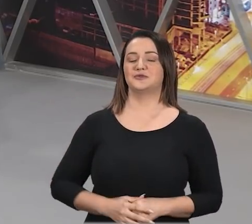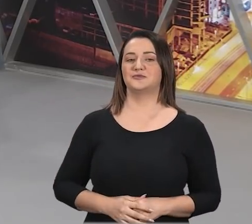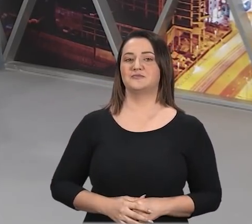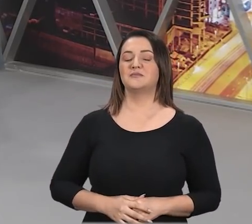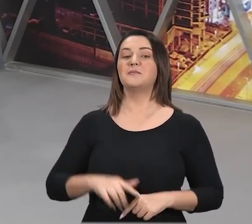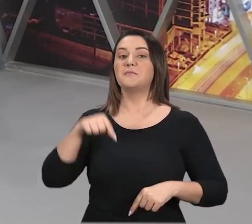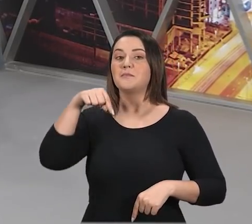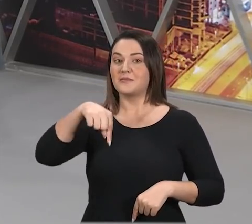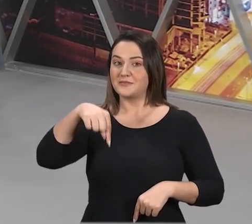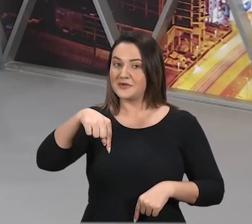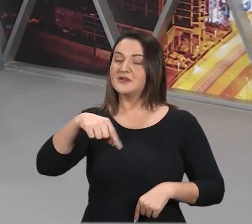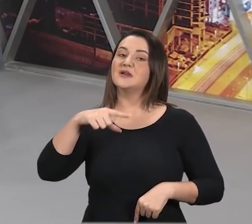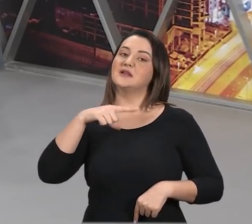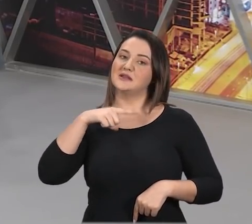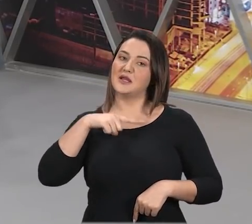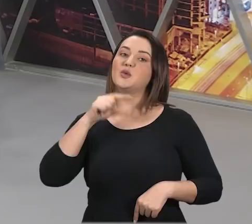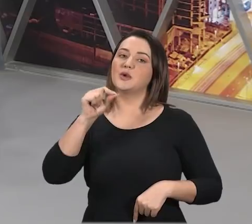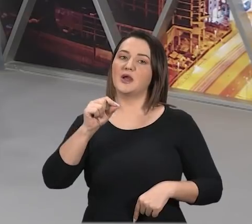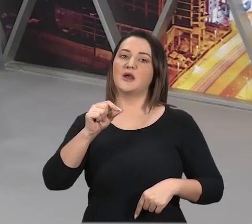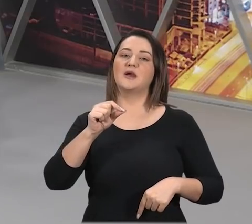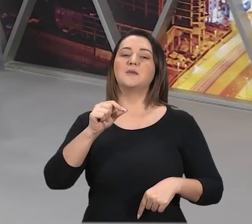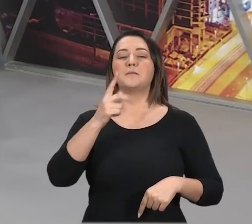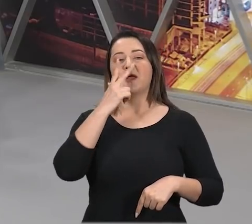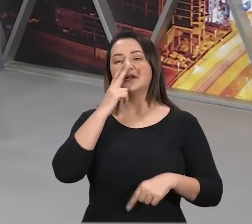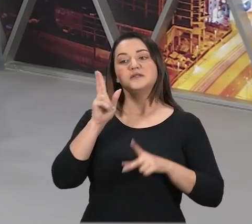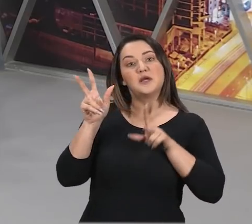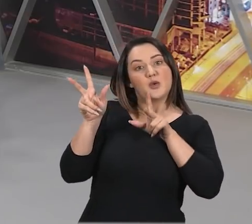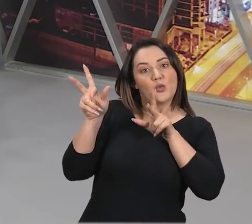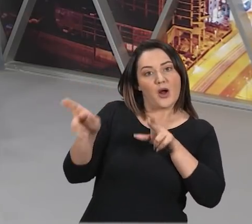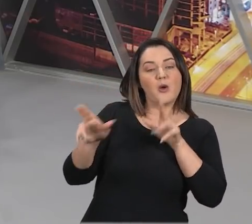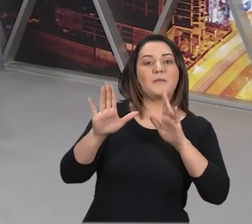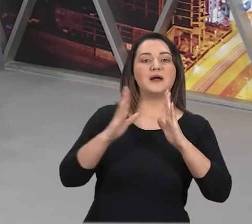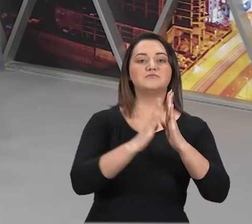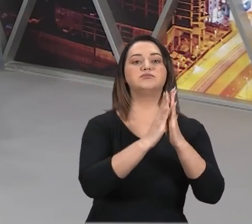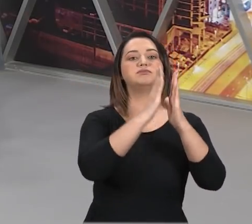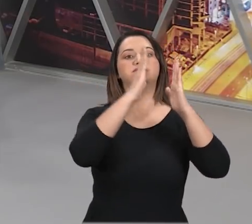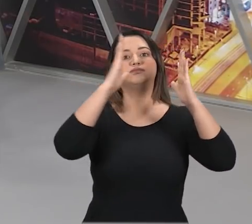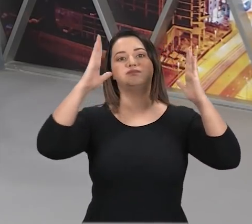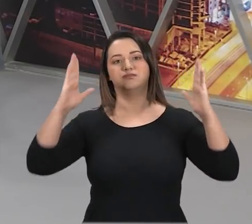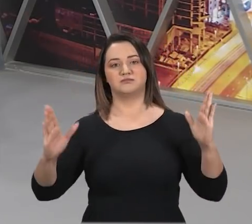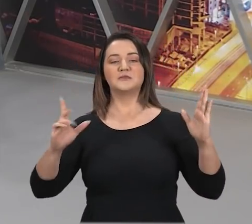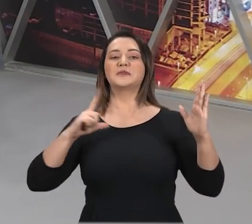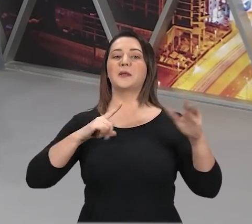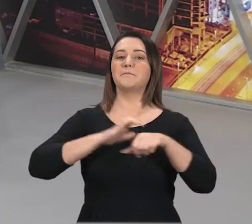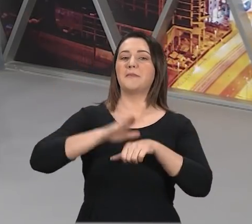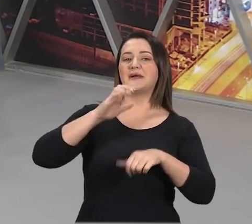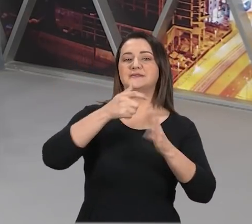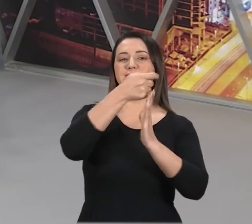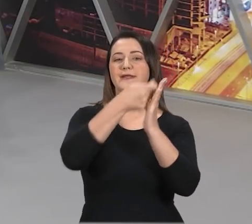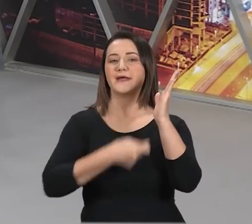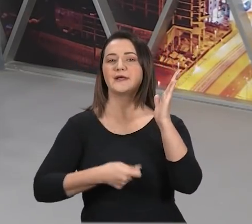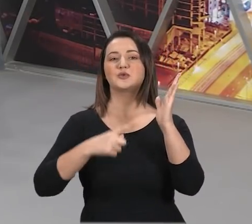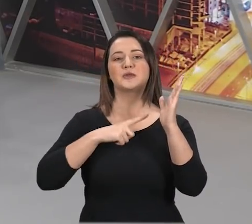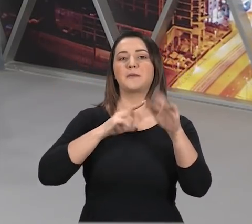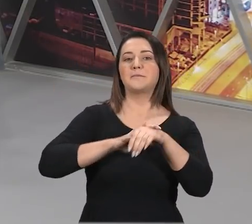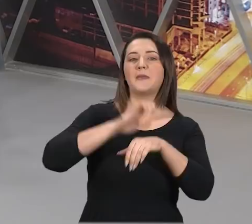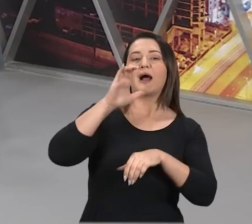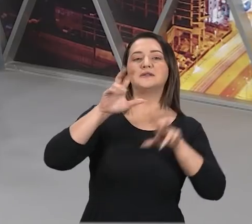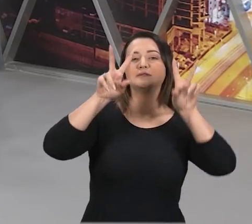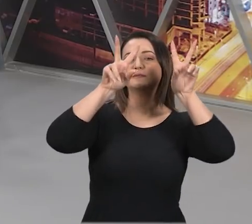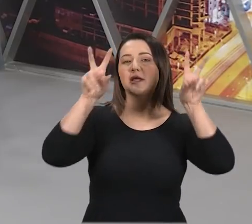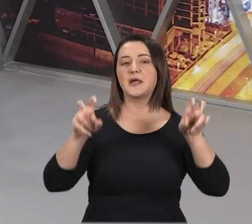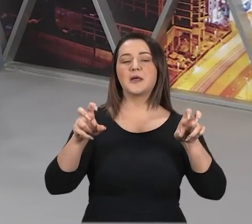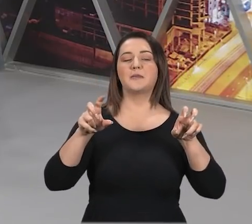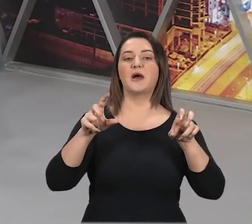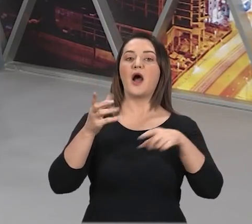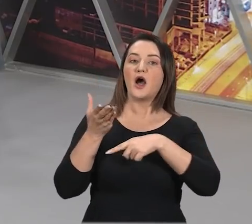aqui estamos fazendo uma série um pouco mais ampla, com mais temas, com mais textos, com mais detalhes, para fortalecer